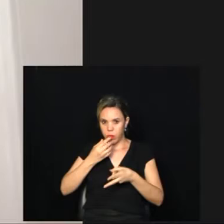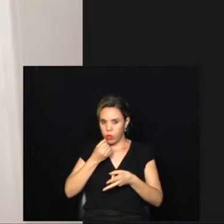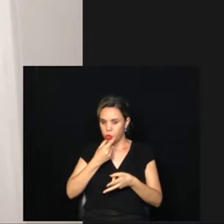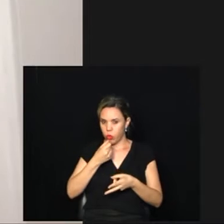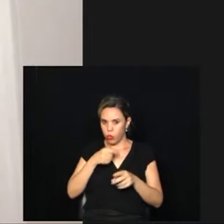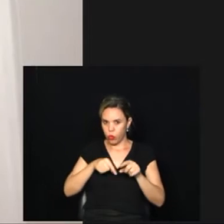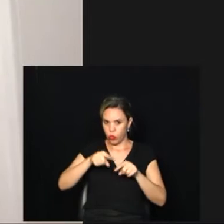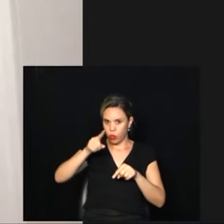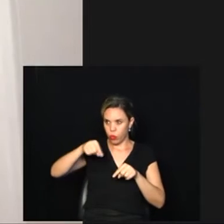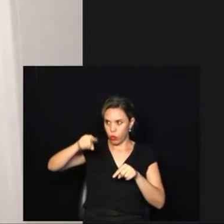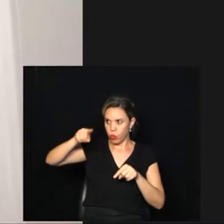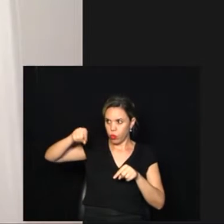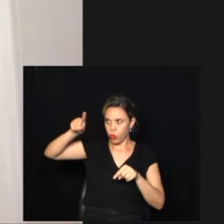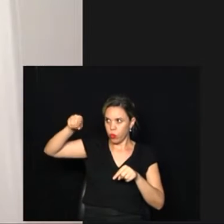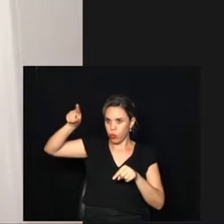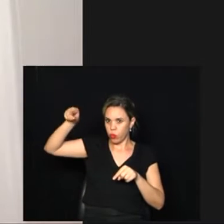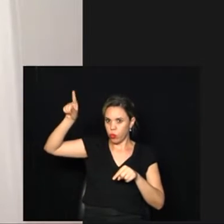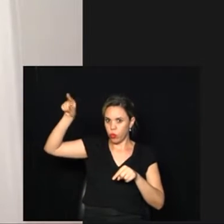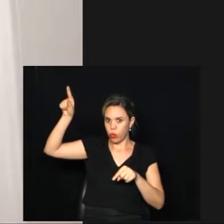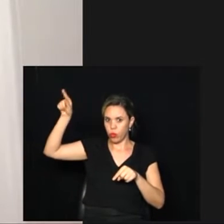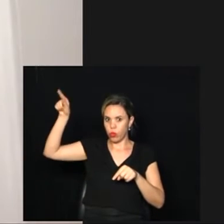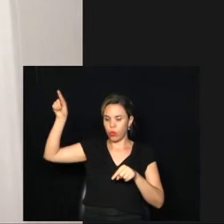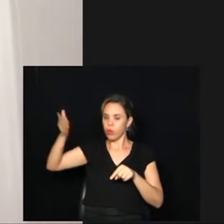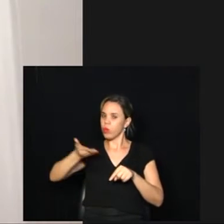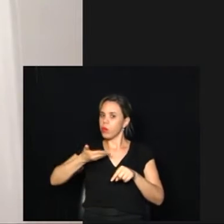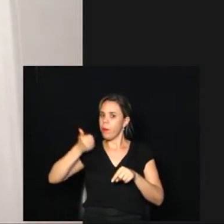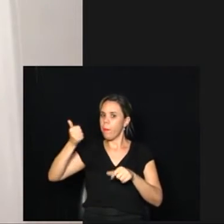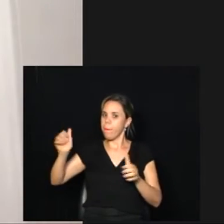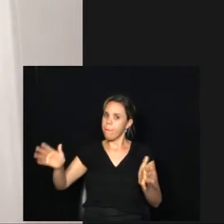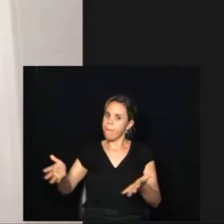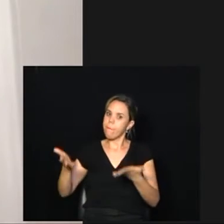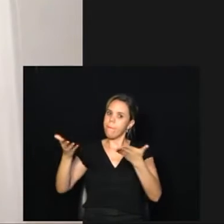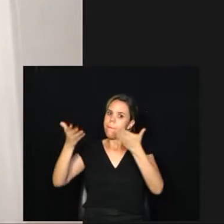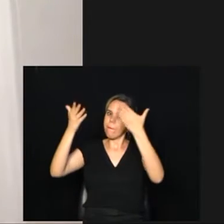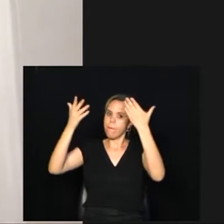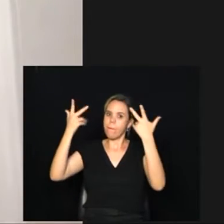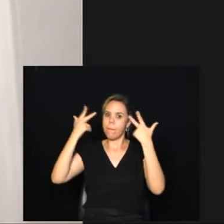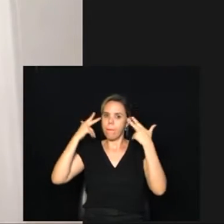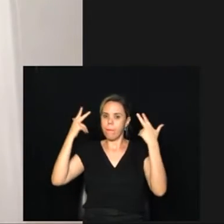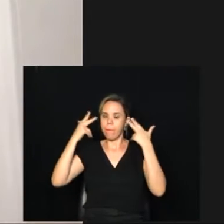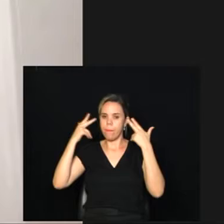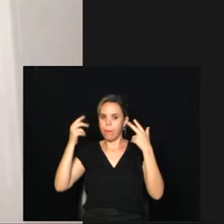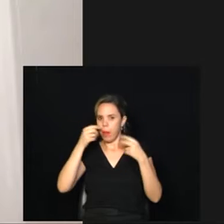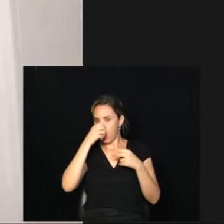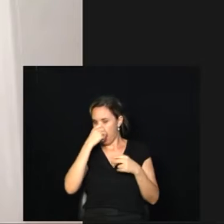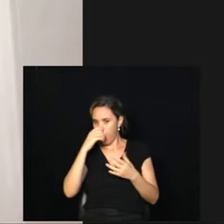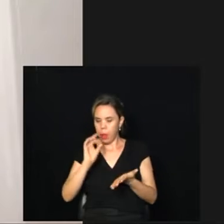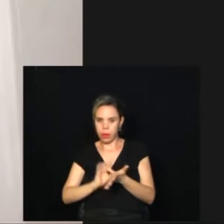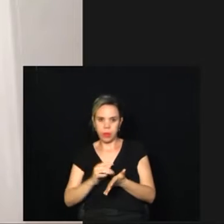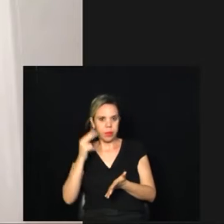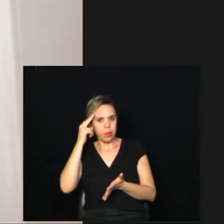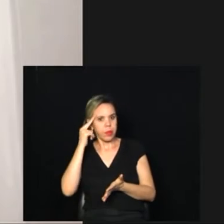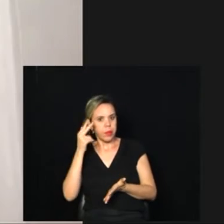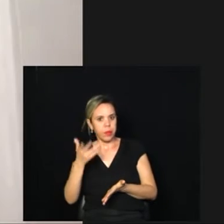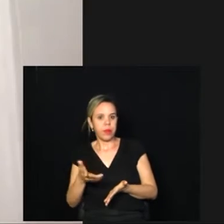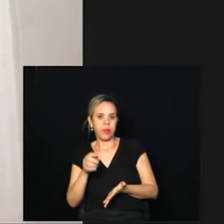remédio, sua vida vai só fluir, vai subir no gráfico, vai se normalizar, você vai realizar seus sonhos. Mas se você não tomar